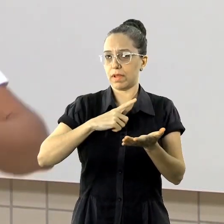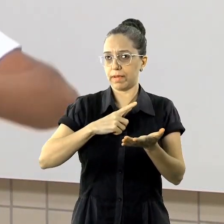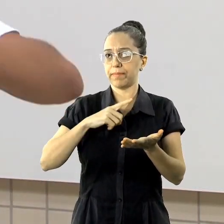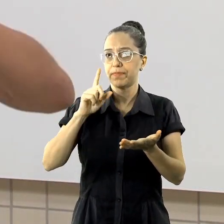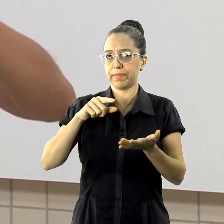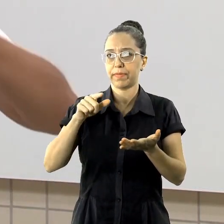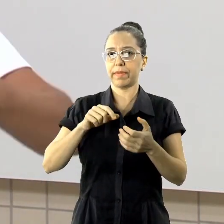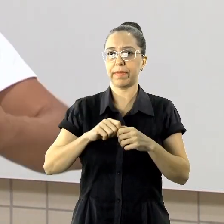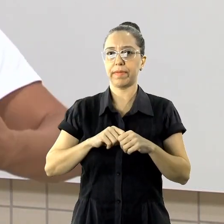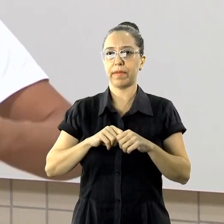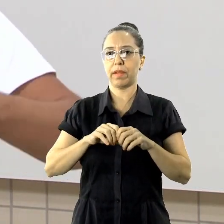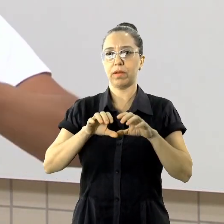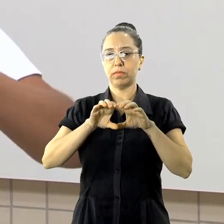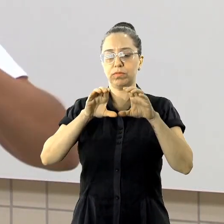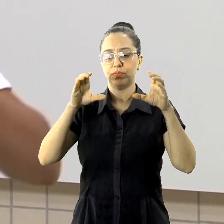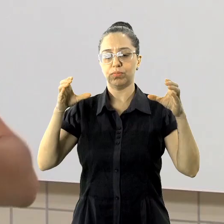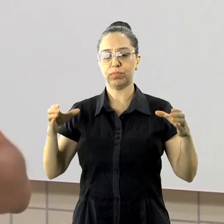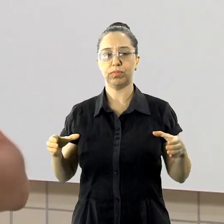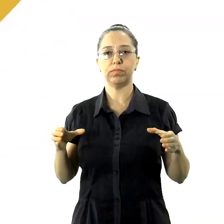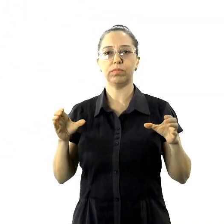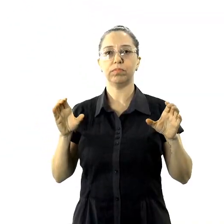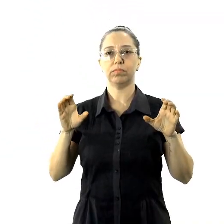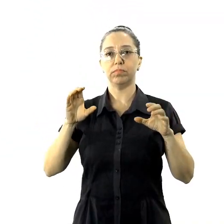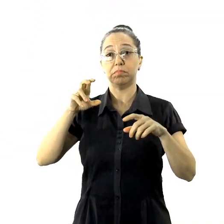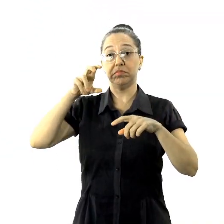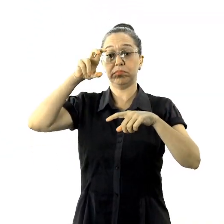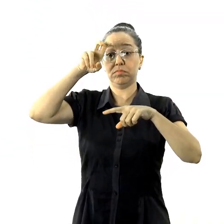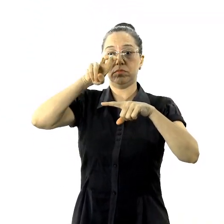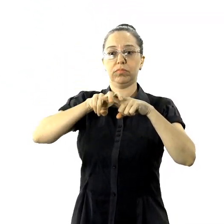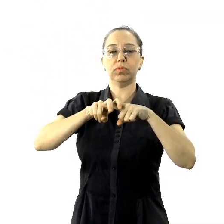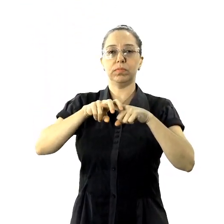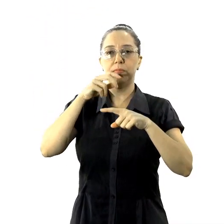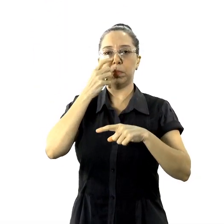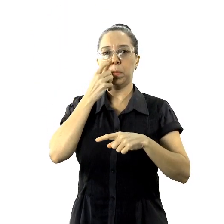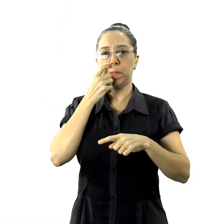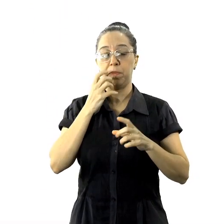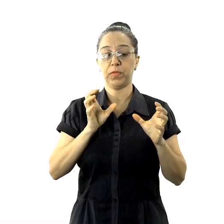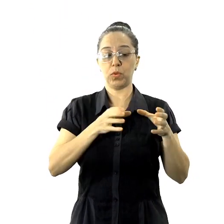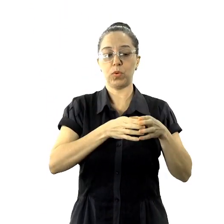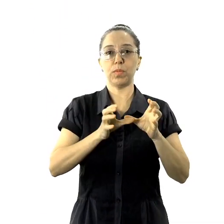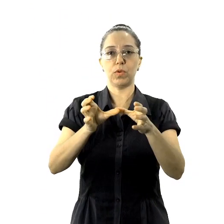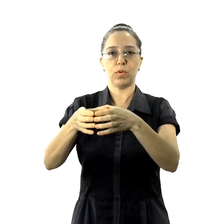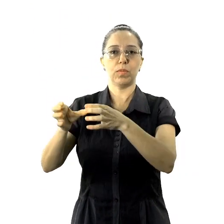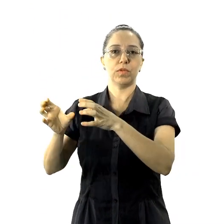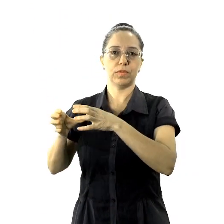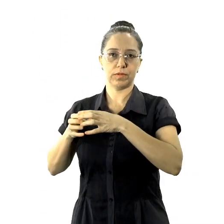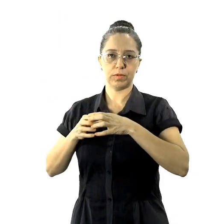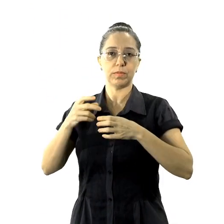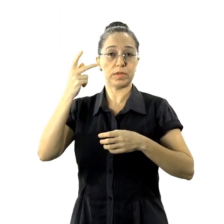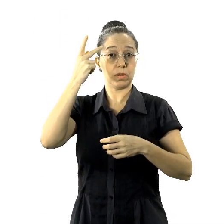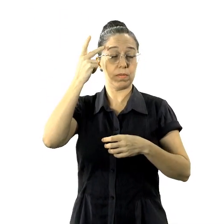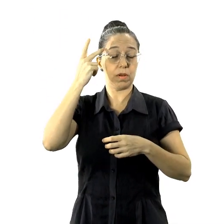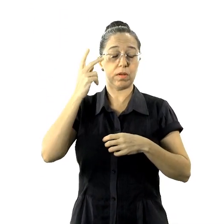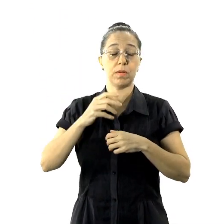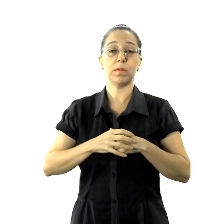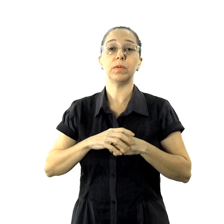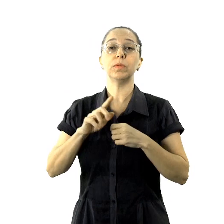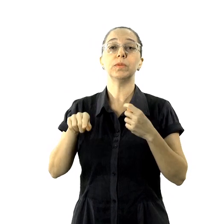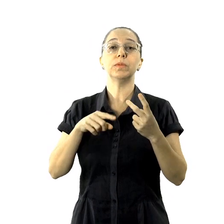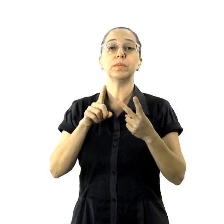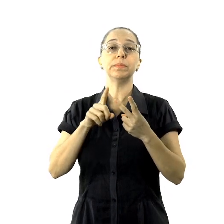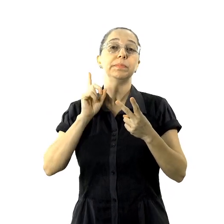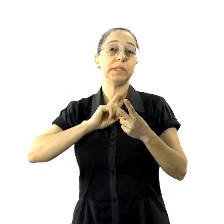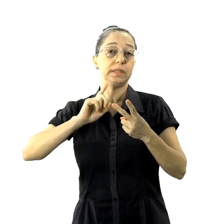cadeira, é uma poltrona, grupos como os representantes do estado de São Paulo e do estado de Minas